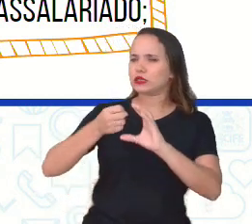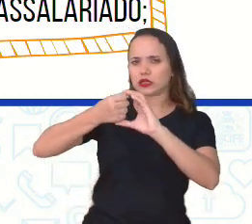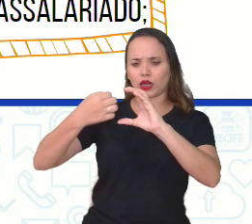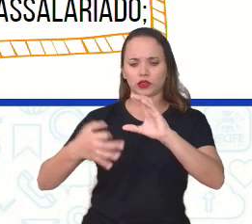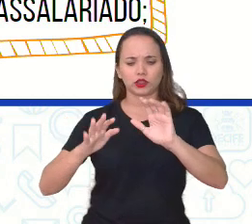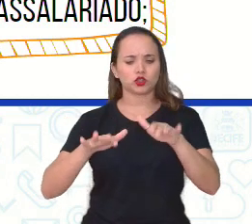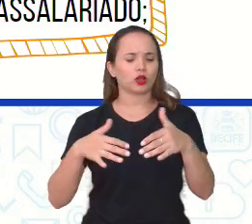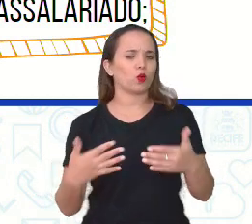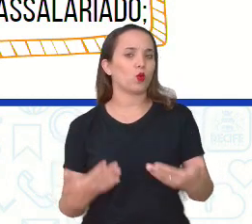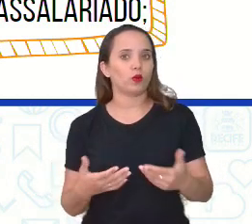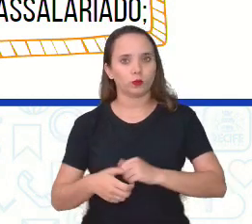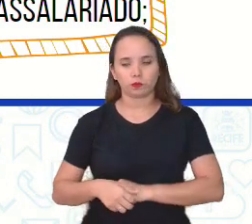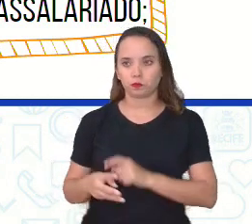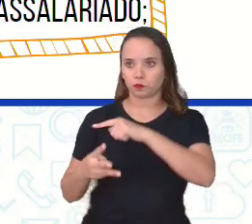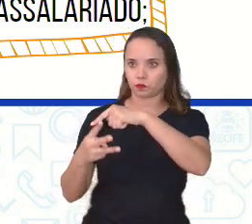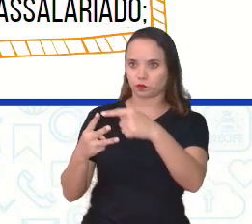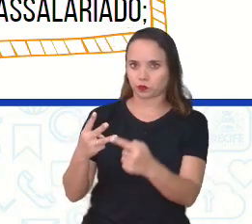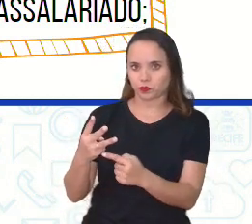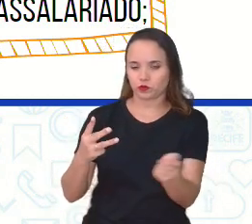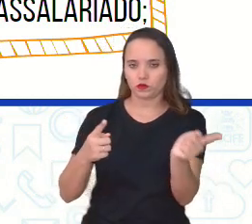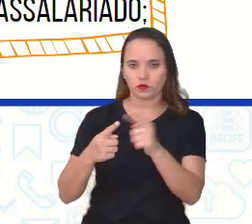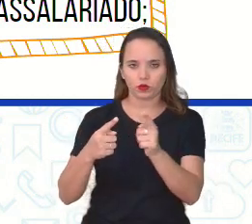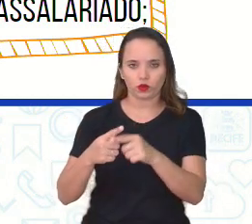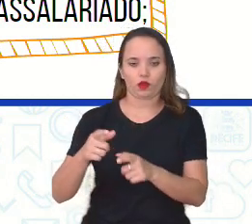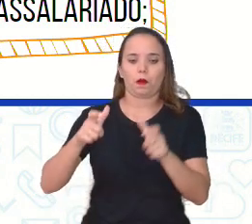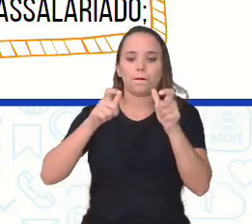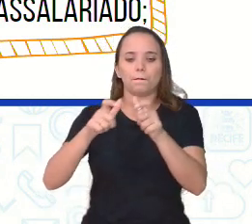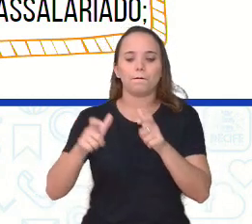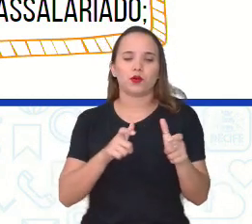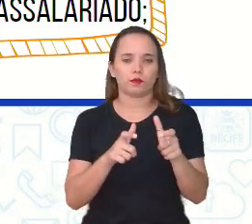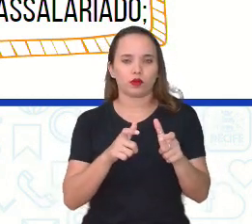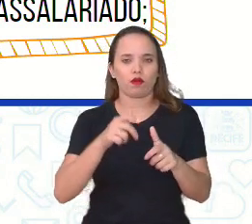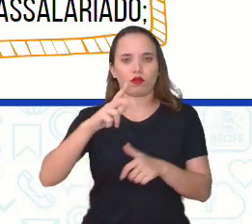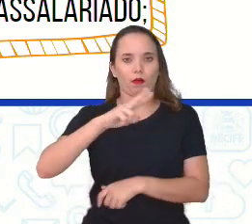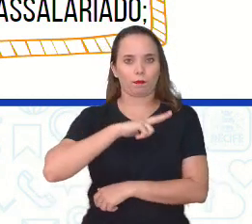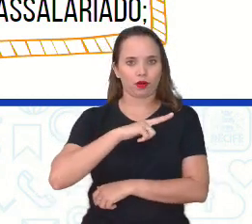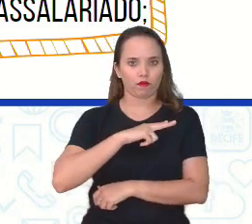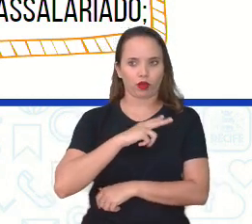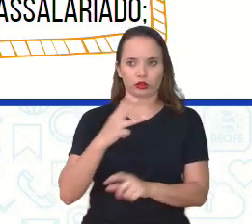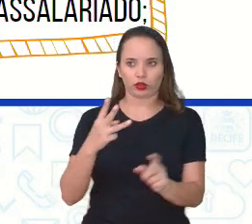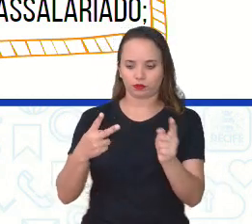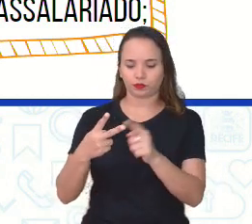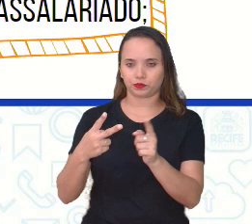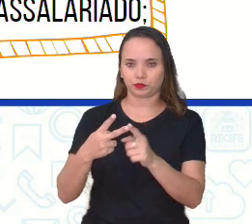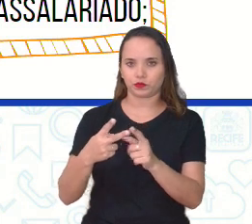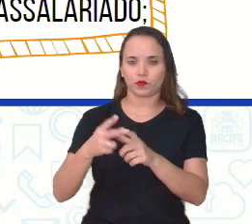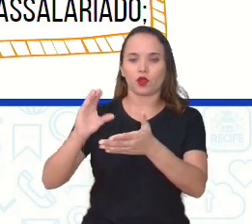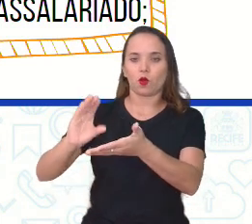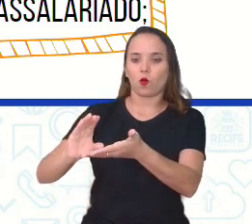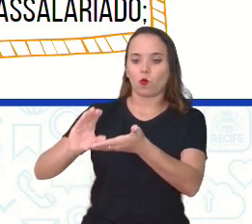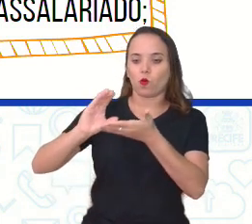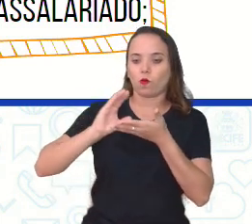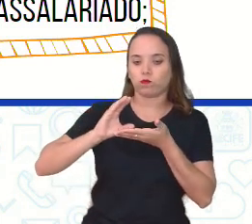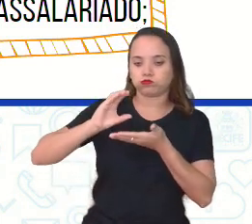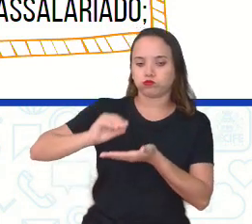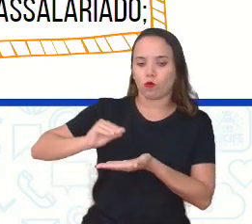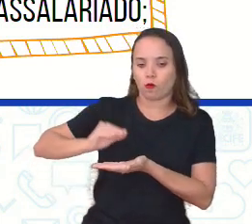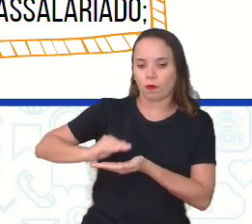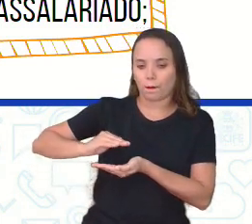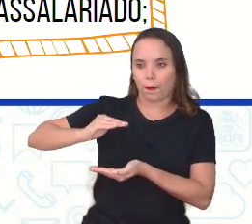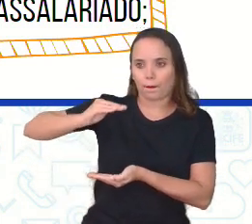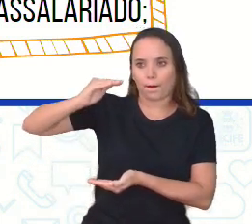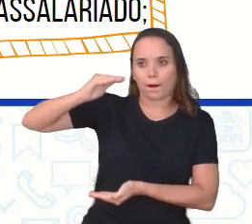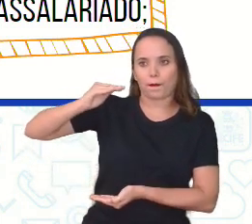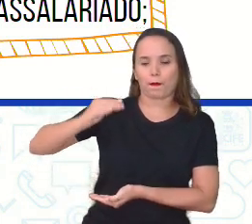As características são a propriedade privada, a acumulação de capital e o